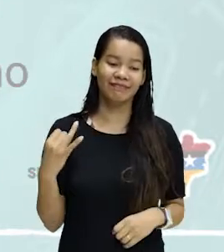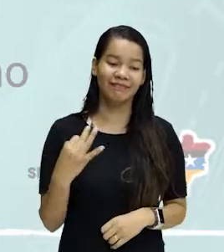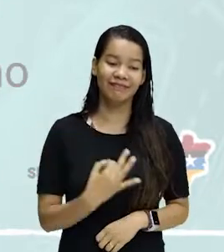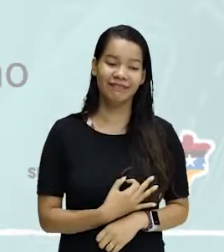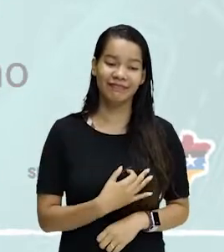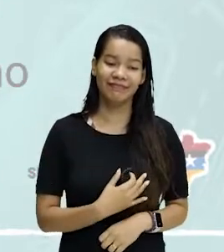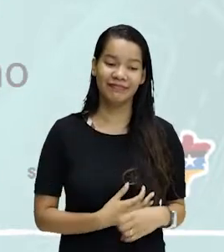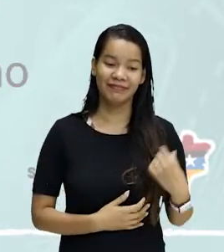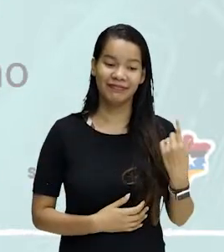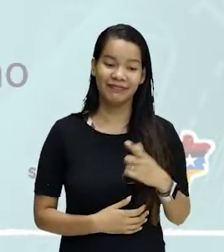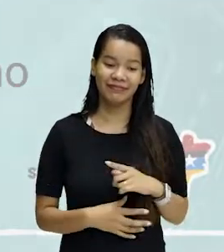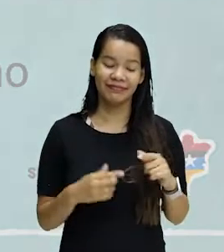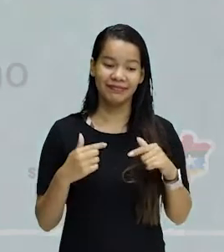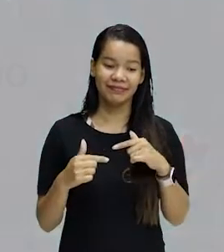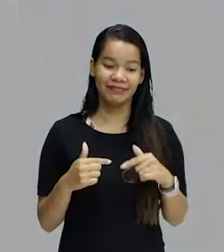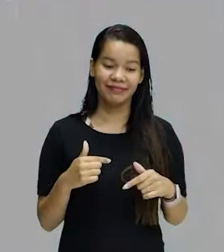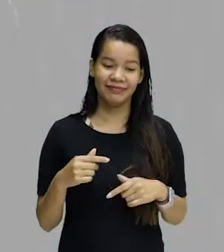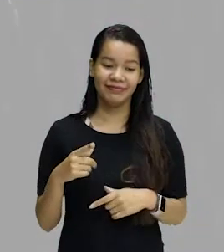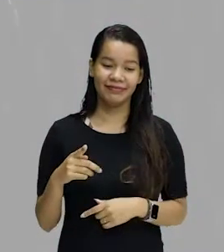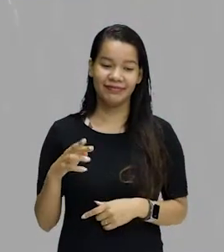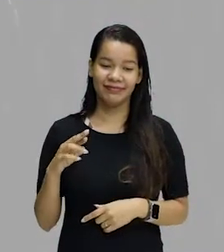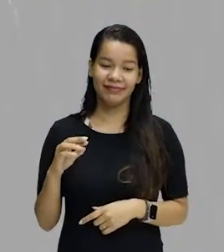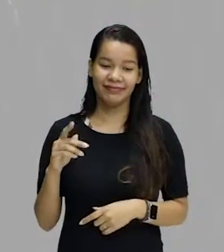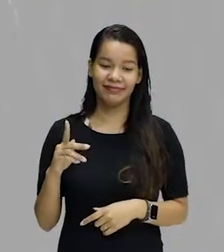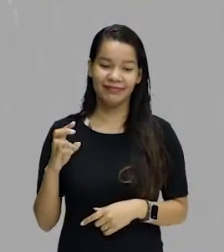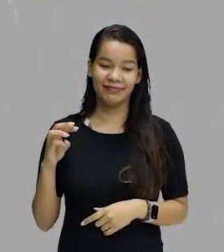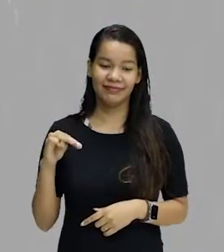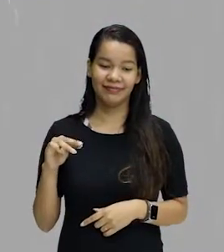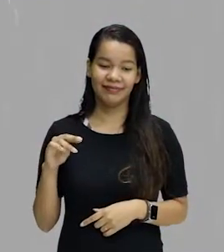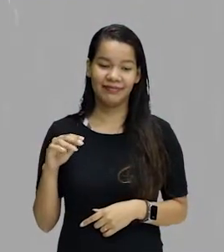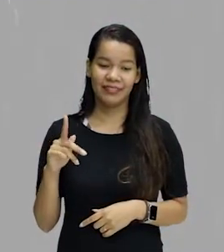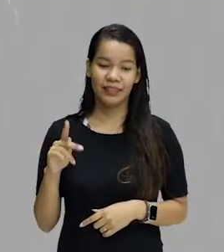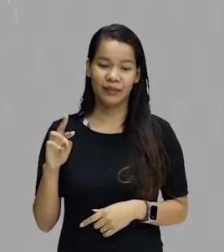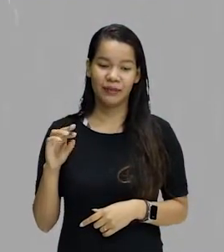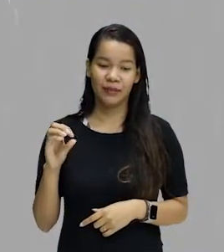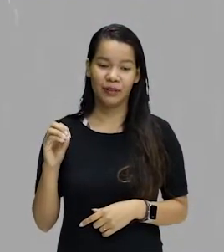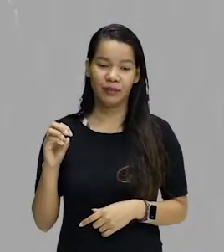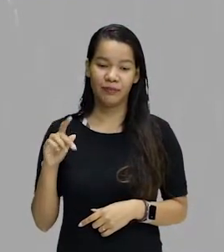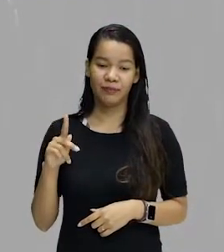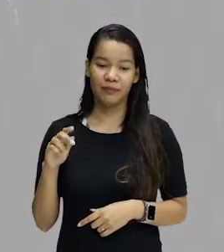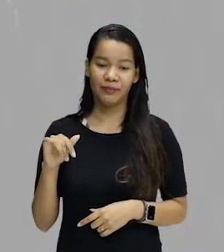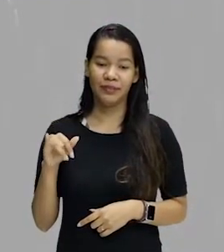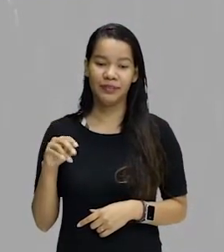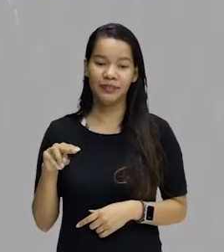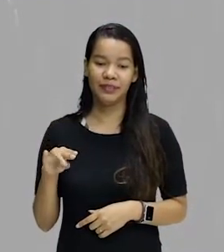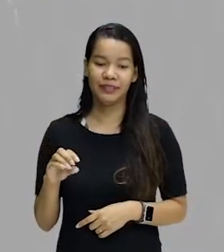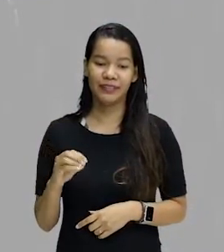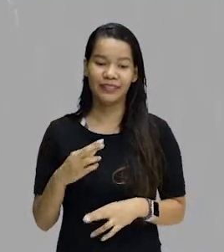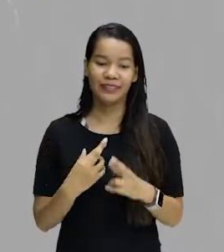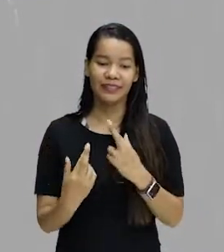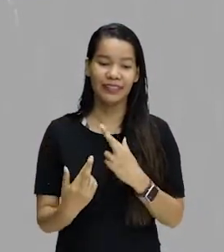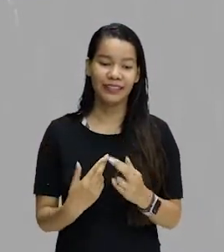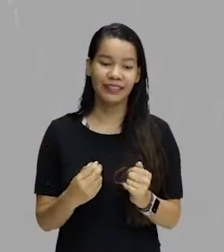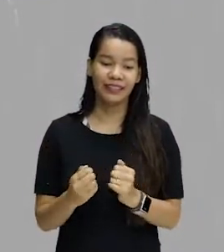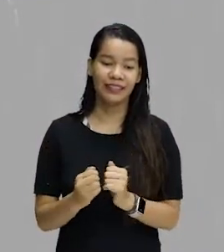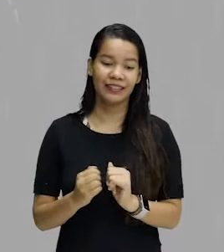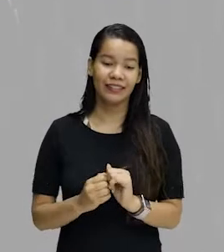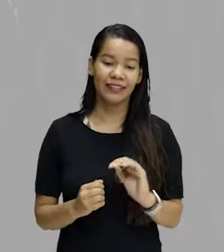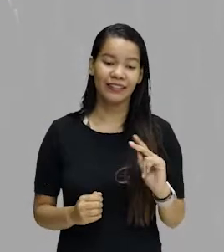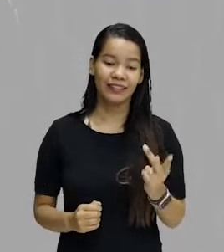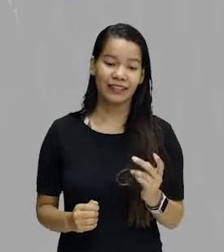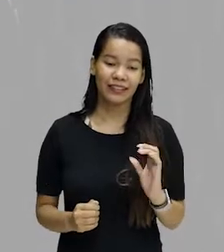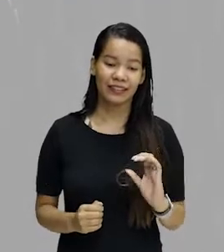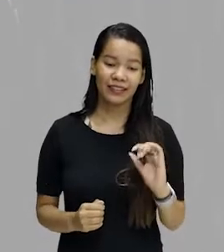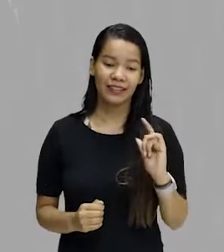Agora vamos trabalhar com o propino, né? A adição do propino, né? Então, o propino reagindo com o HCl, né? O hidreto